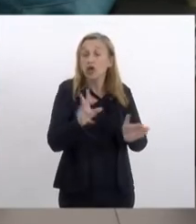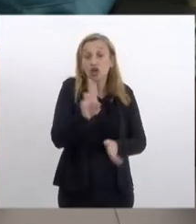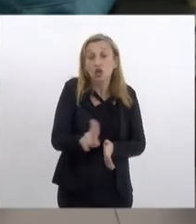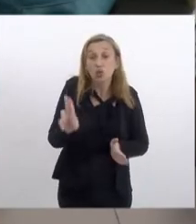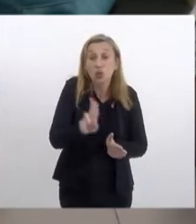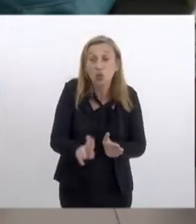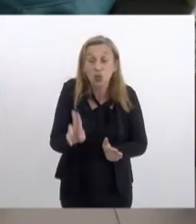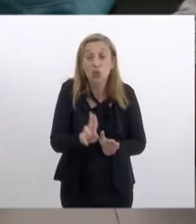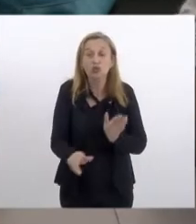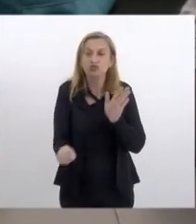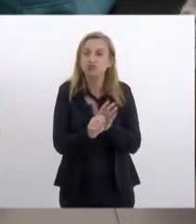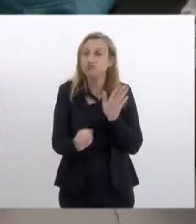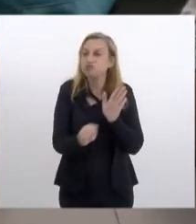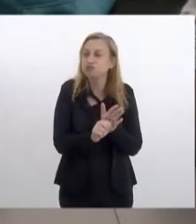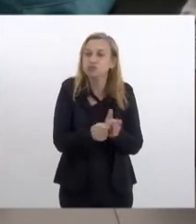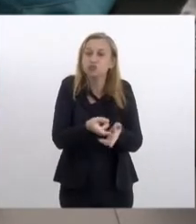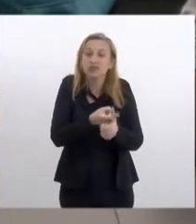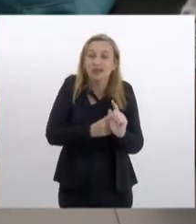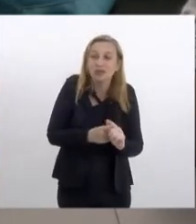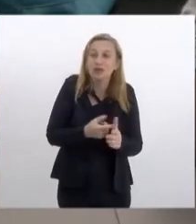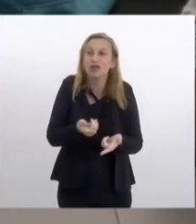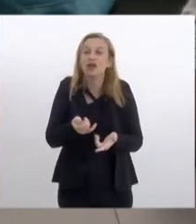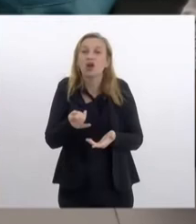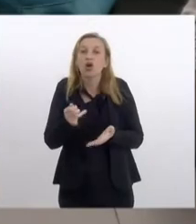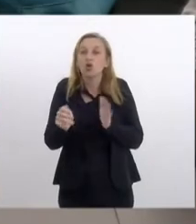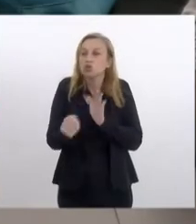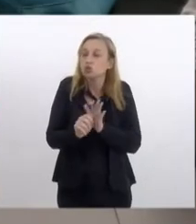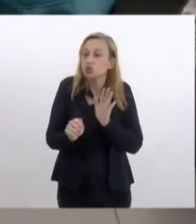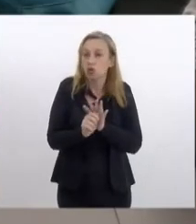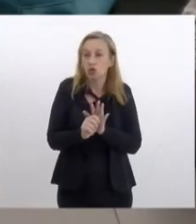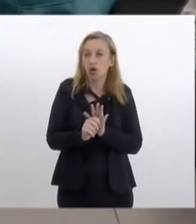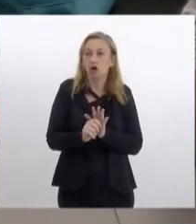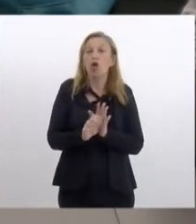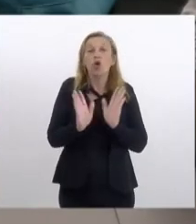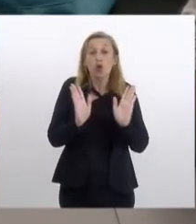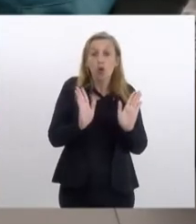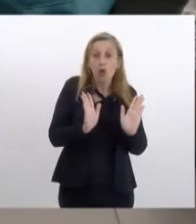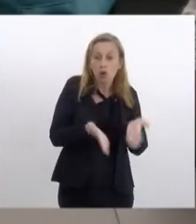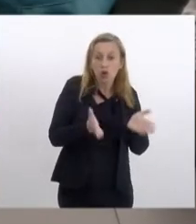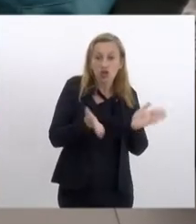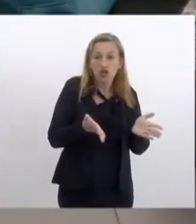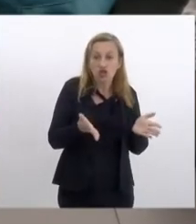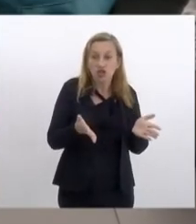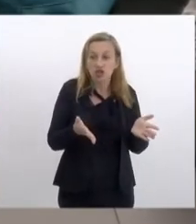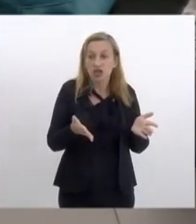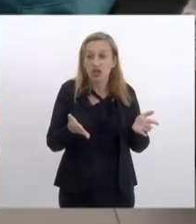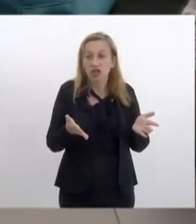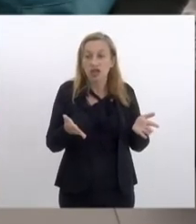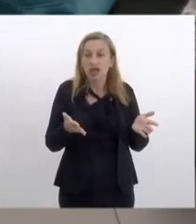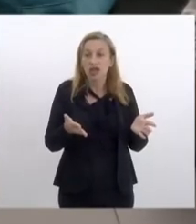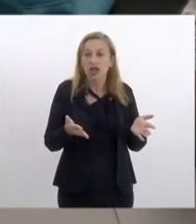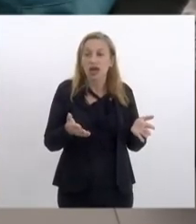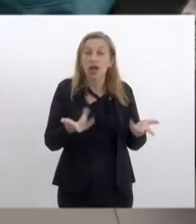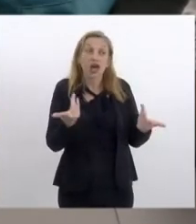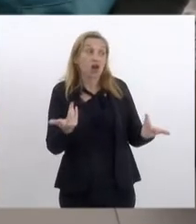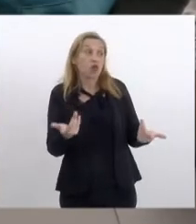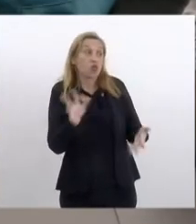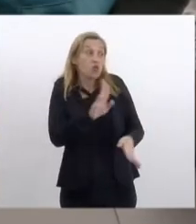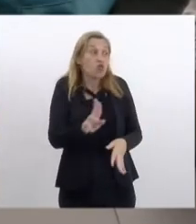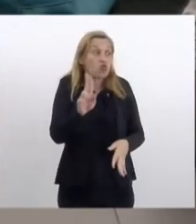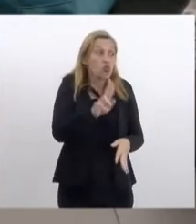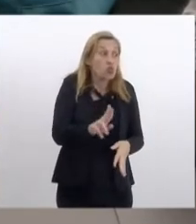que tem uma dependência, ou que faz uso recreativo. Hoje é recreativo, mas amanhã pode virar abusivo ou pode